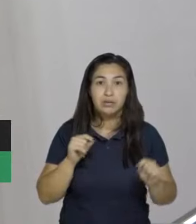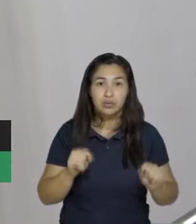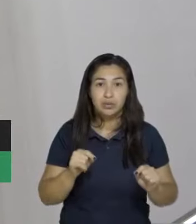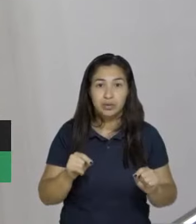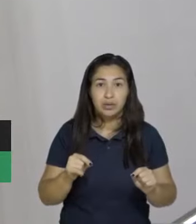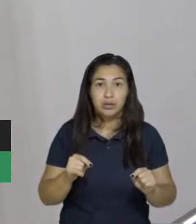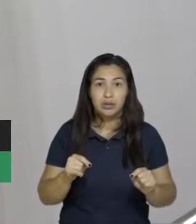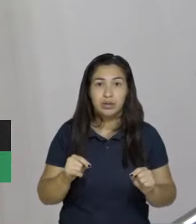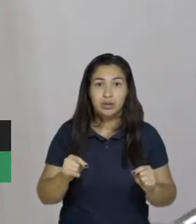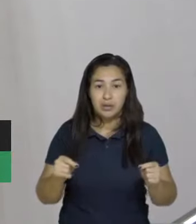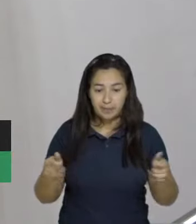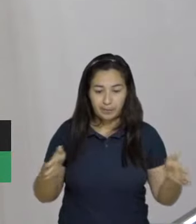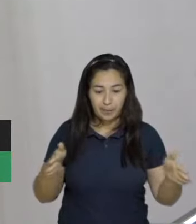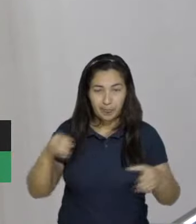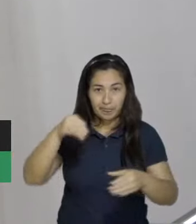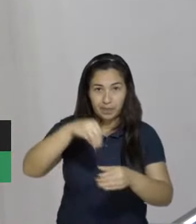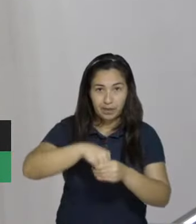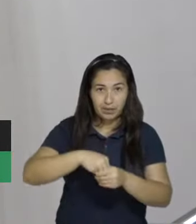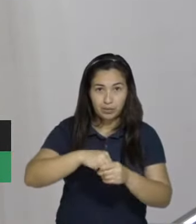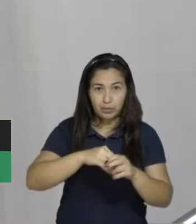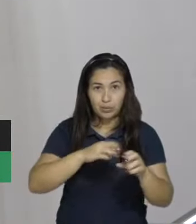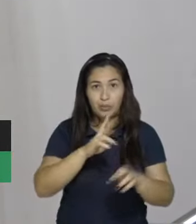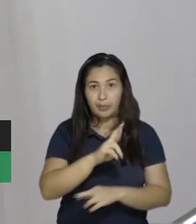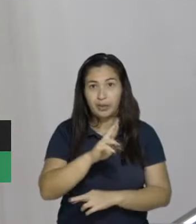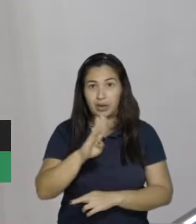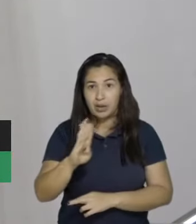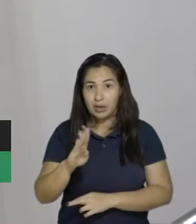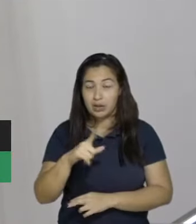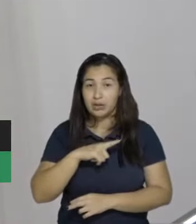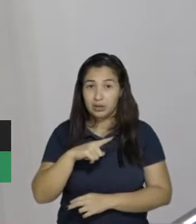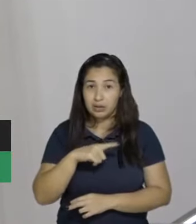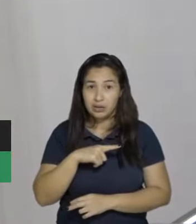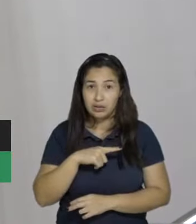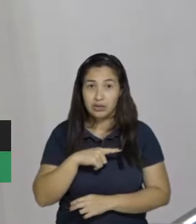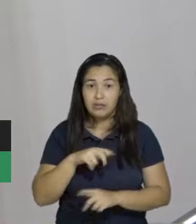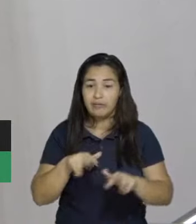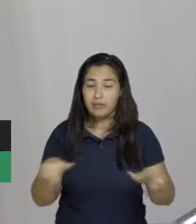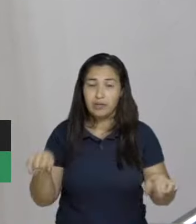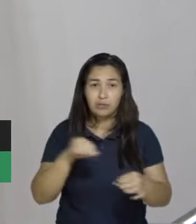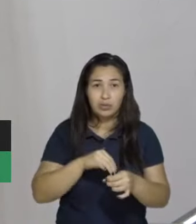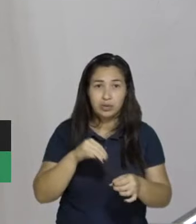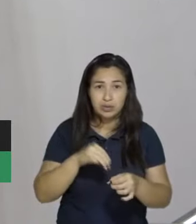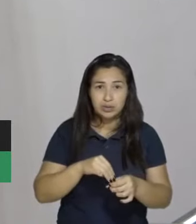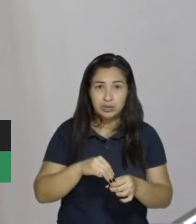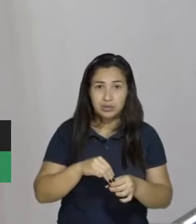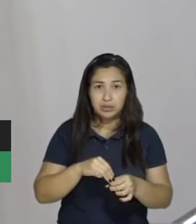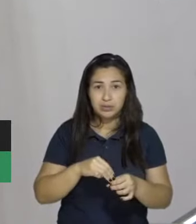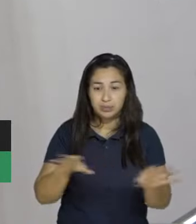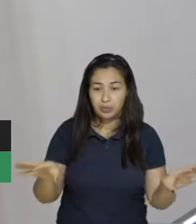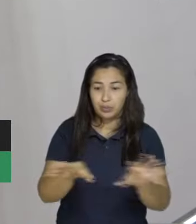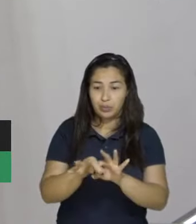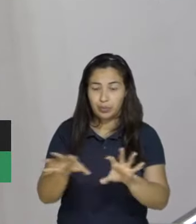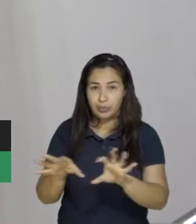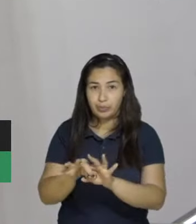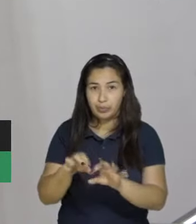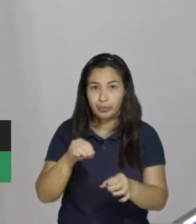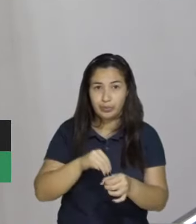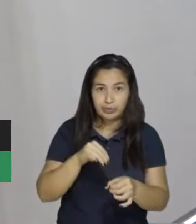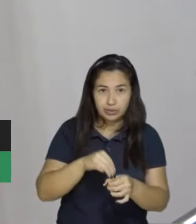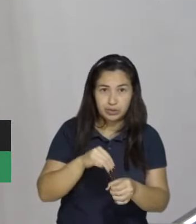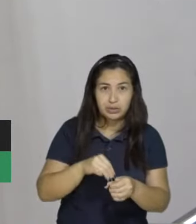dentro da nossa cidade. Nós temos vários municípios que ligam o município de Pouso Redondo, tem acesso, e